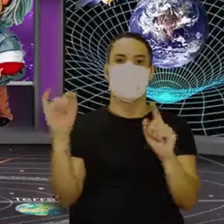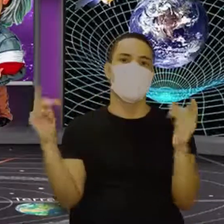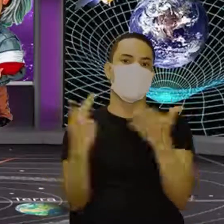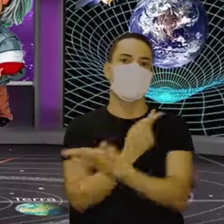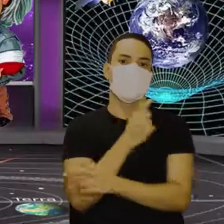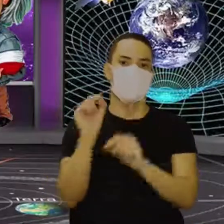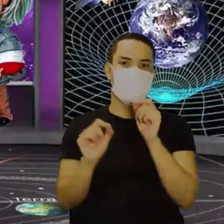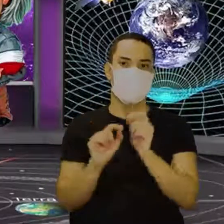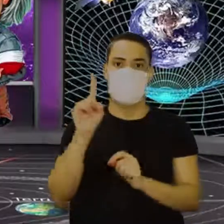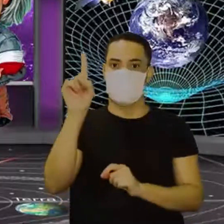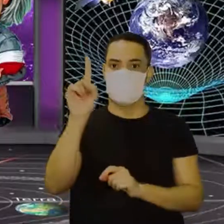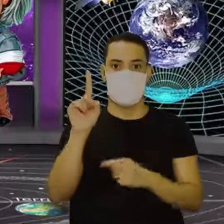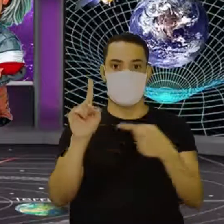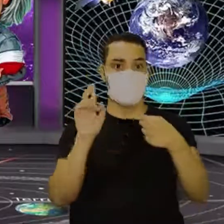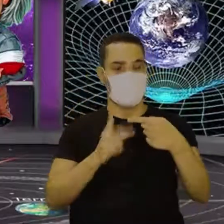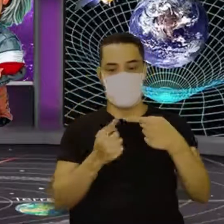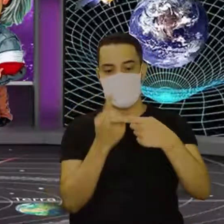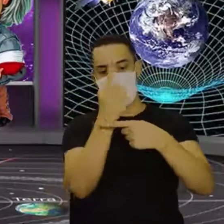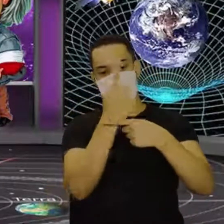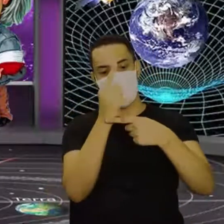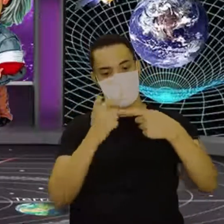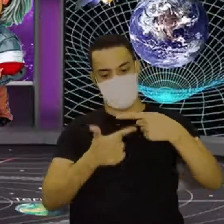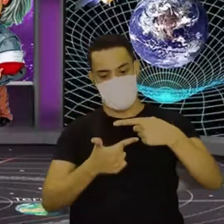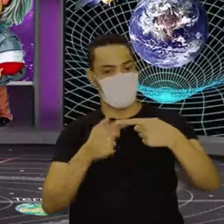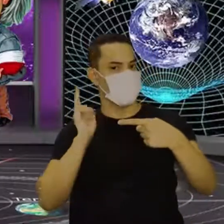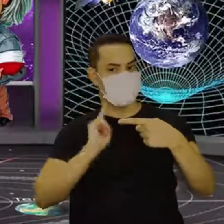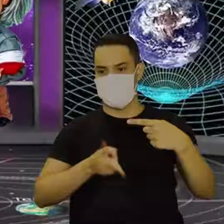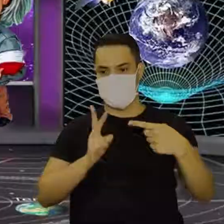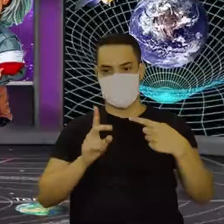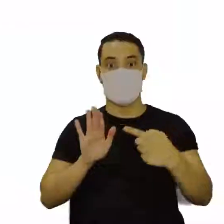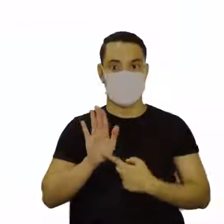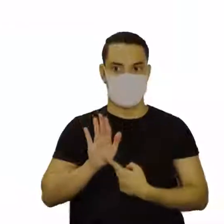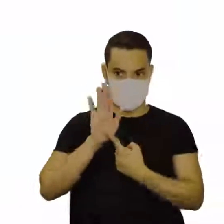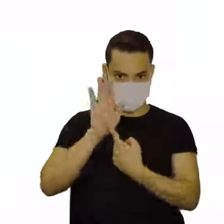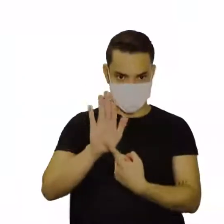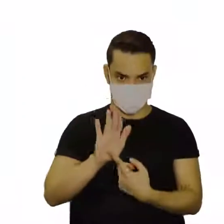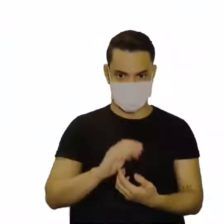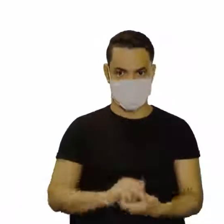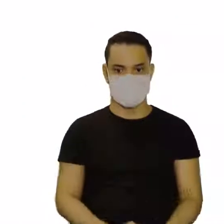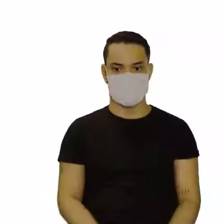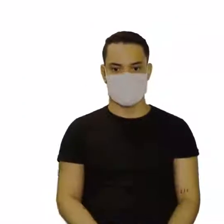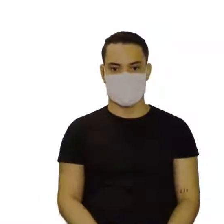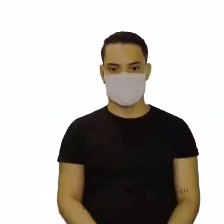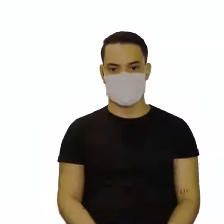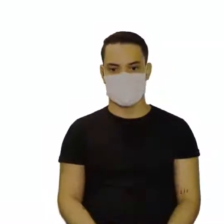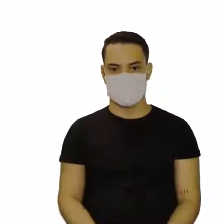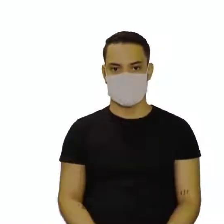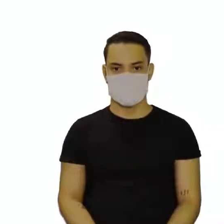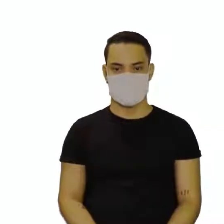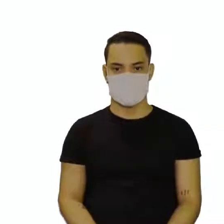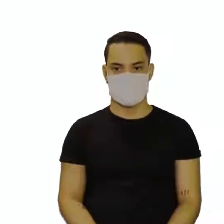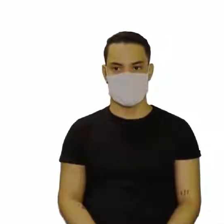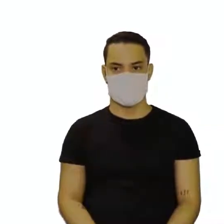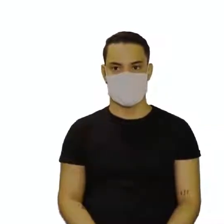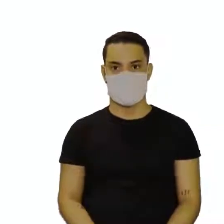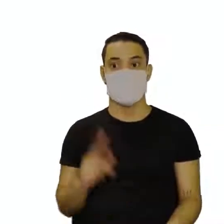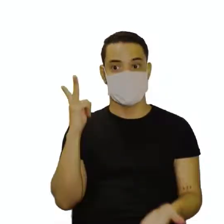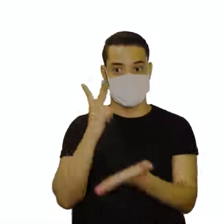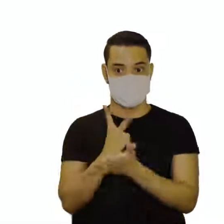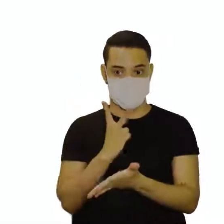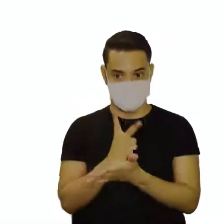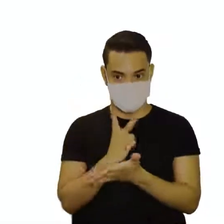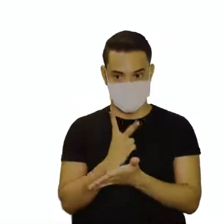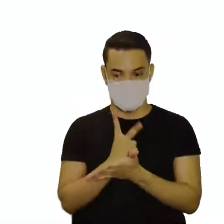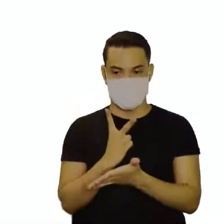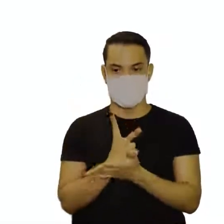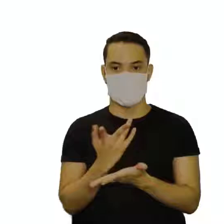por 1 sobre 2. Então, 120 dividido por 2. Vamos lá que eu vou mostrar no slide aí rapidinho essa conta, só para você perceber. Toda vez que você